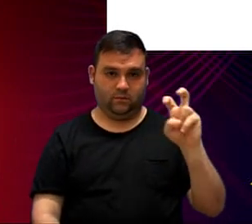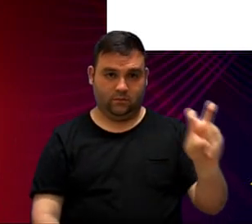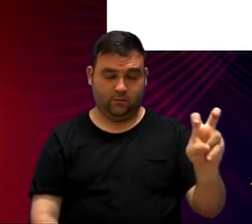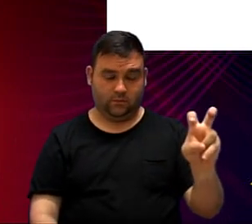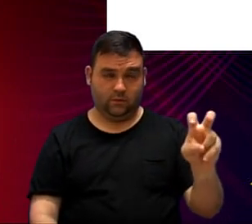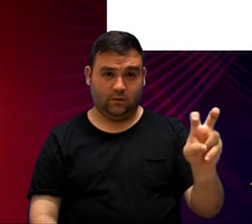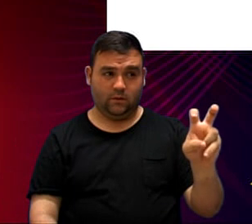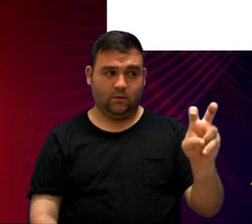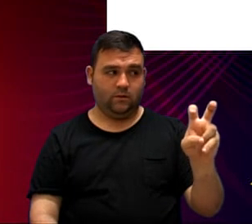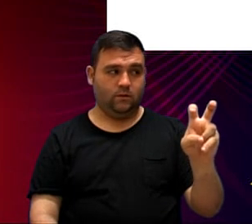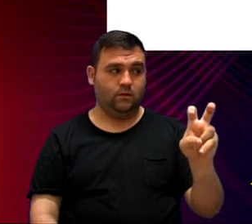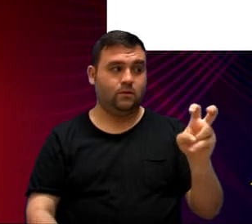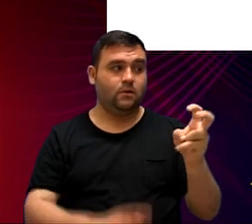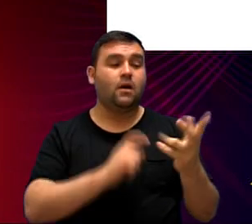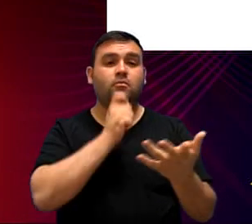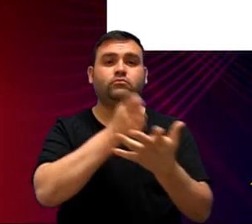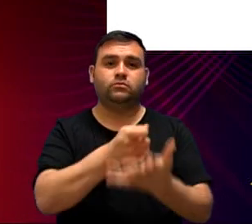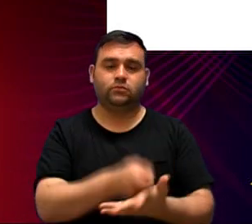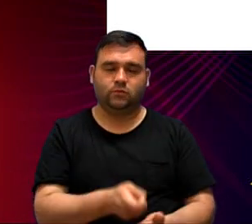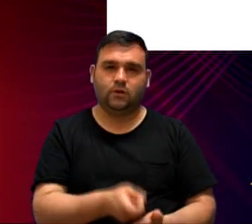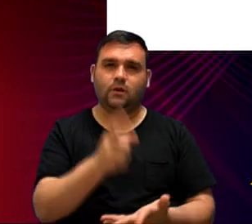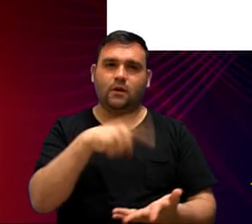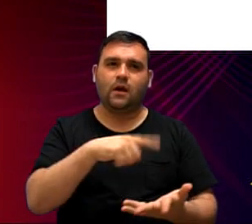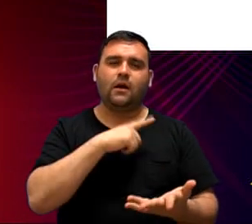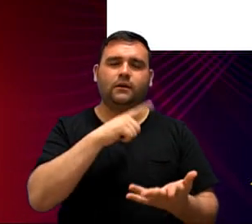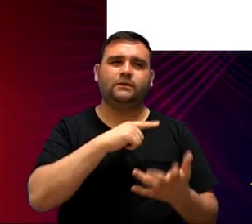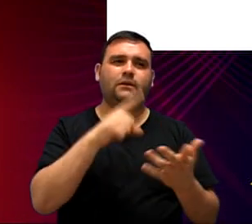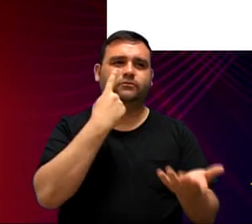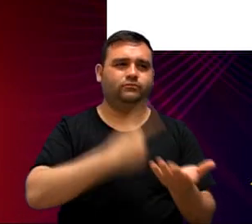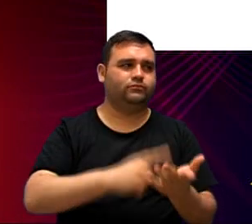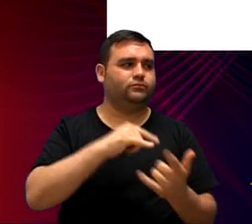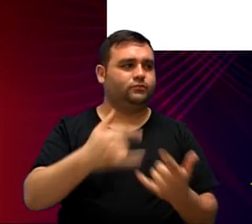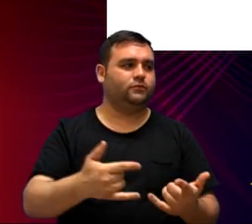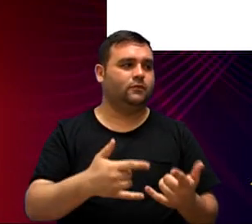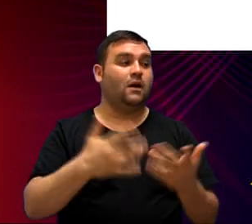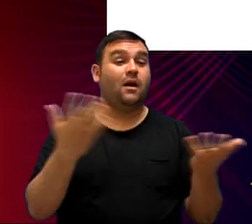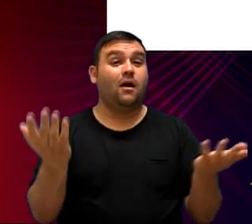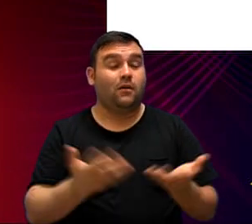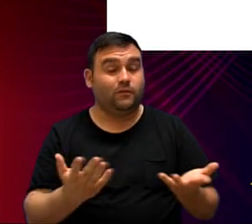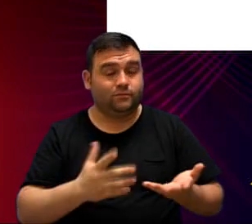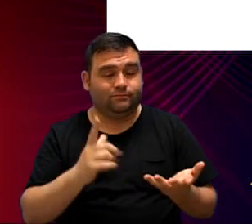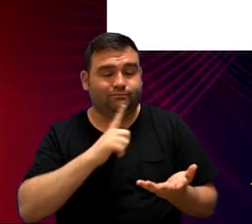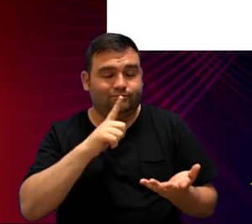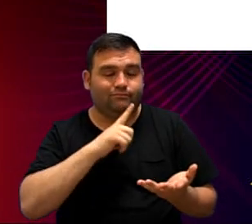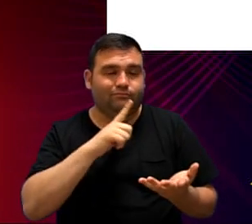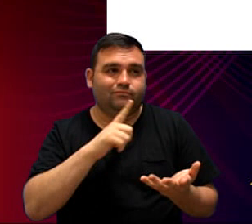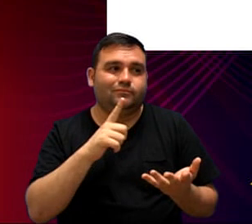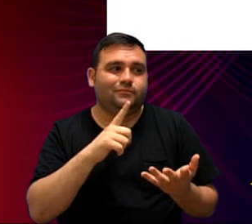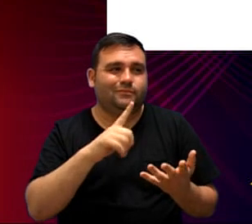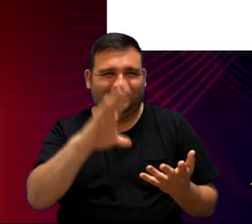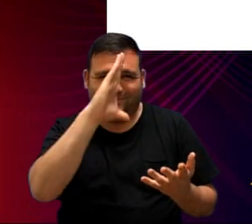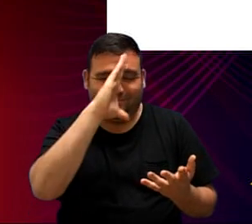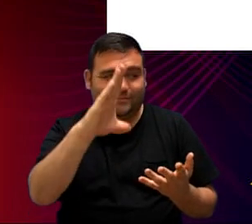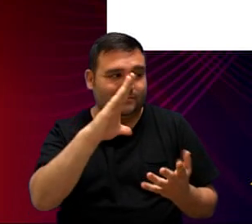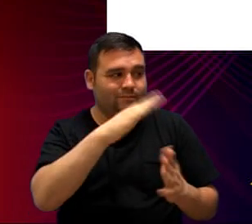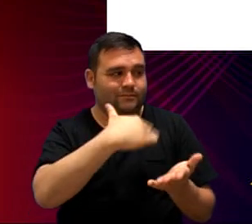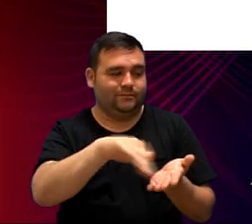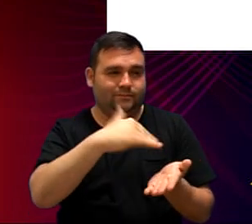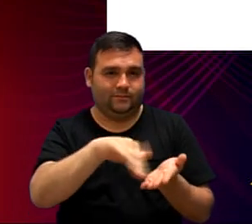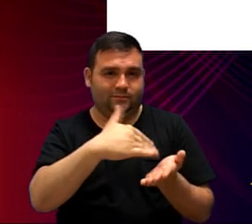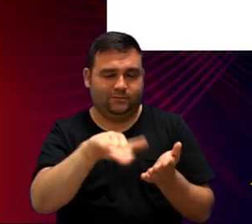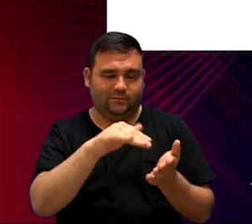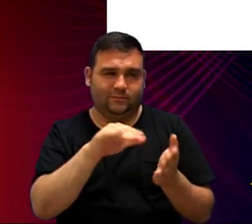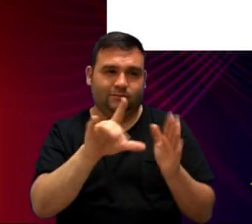13.263.945. Custeio, que é os nossos contratos, é aqui que gira em torno à Secretaria